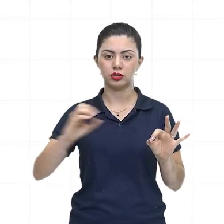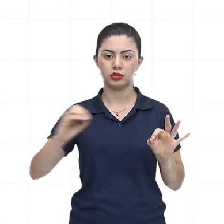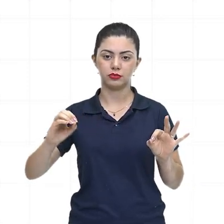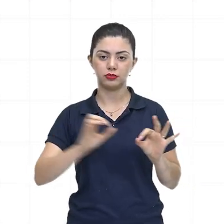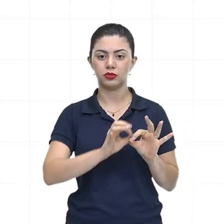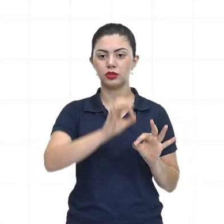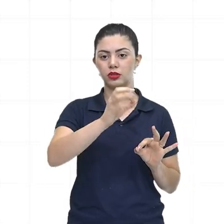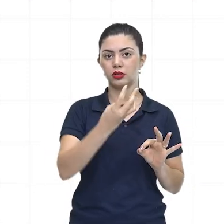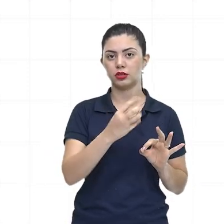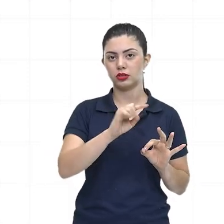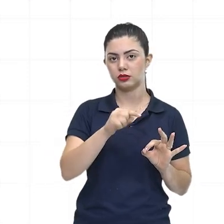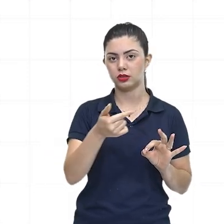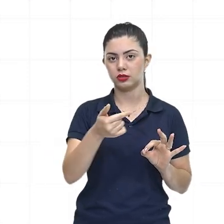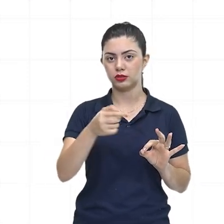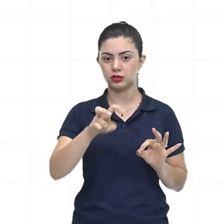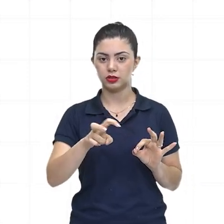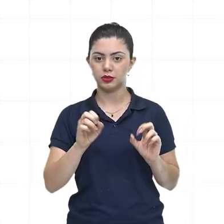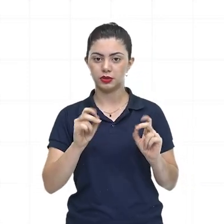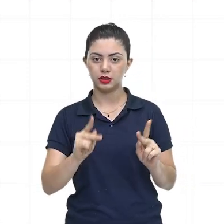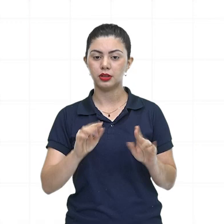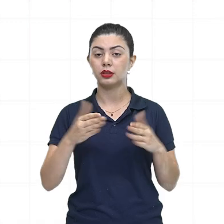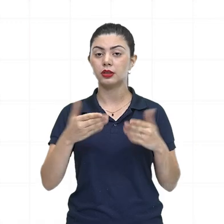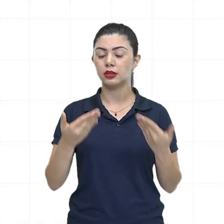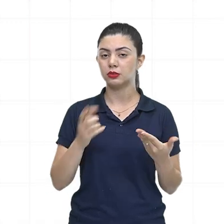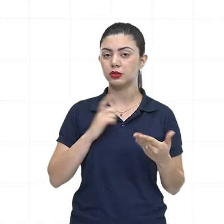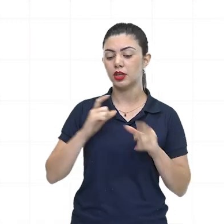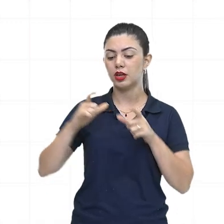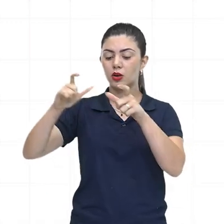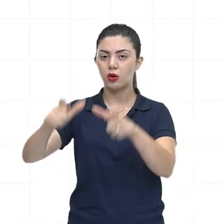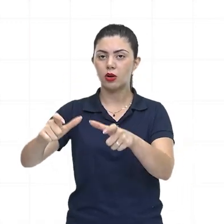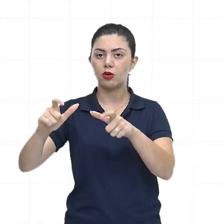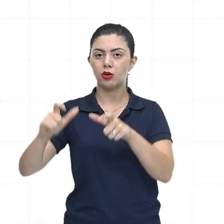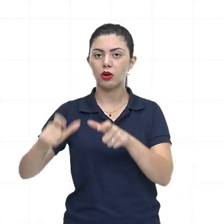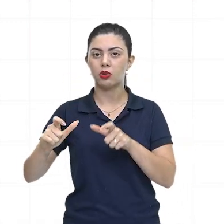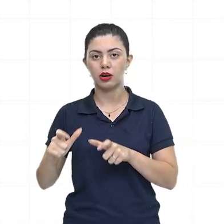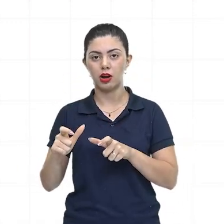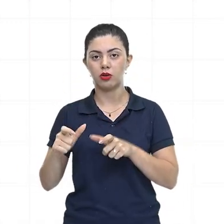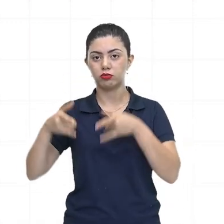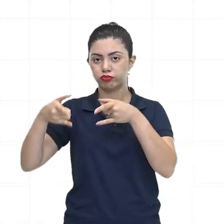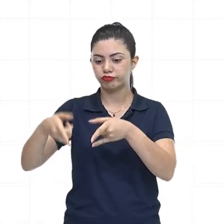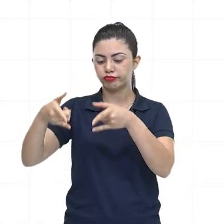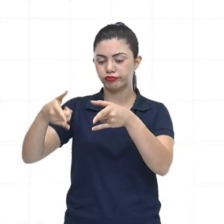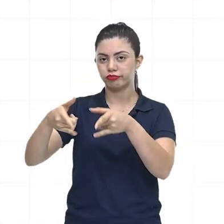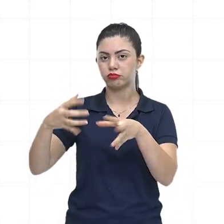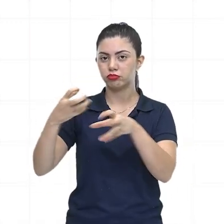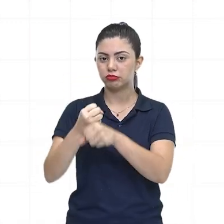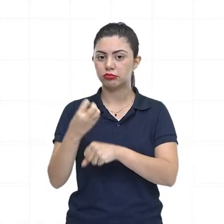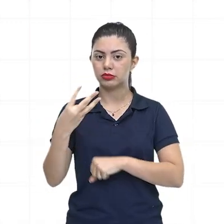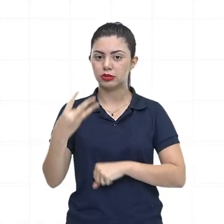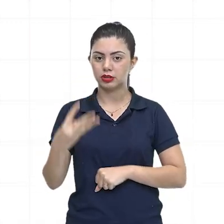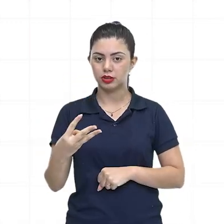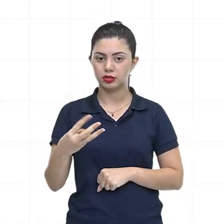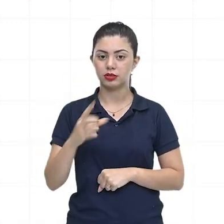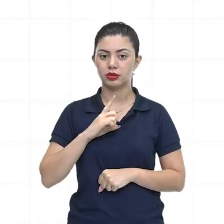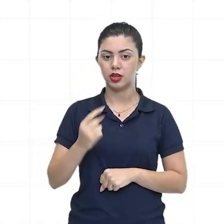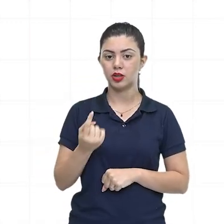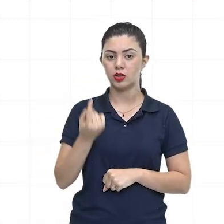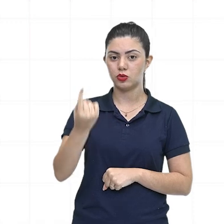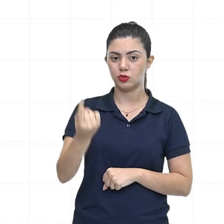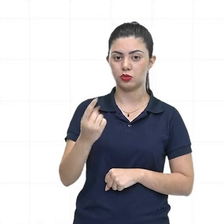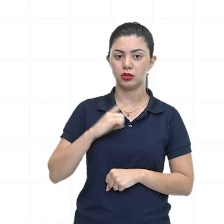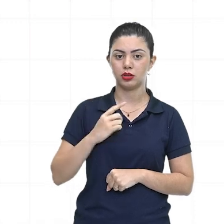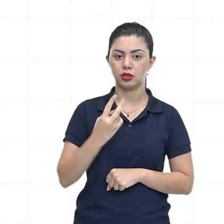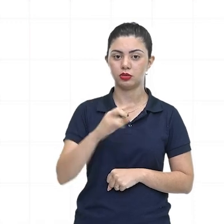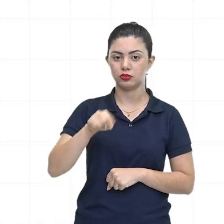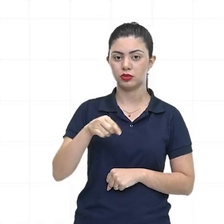E 3 quartos aqui, Temos um quarto aqui de 2,50 por 3. Outro quarto